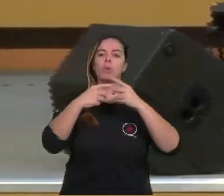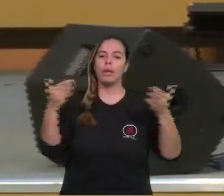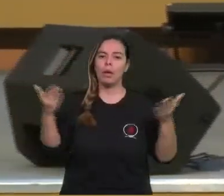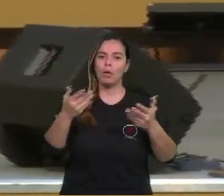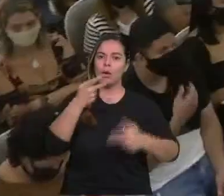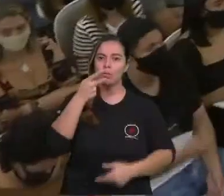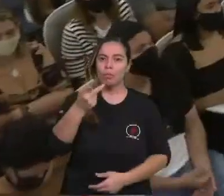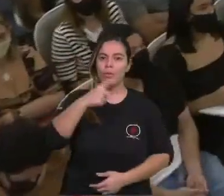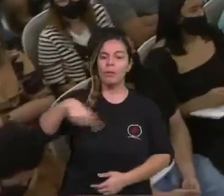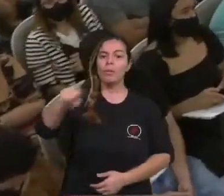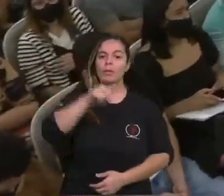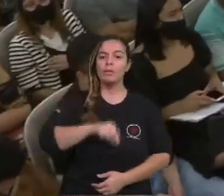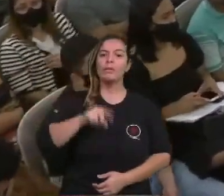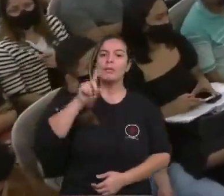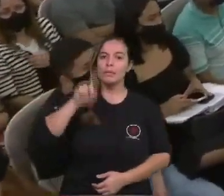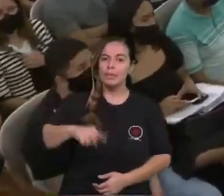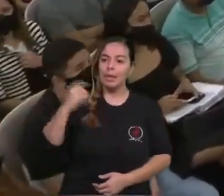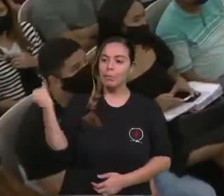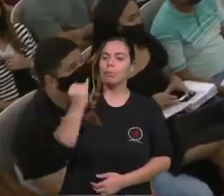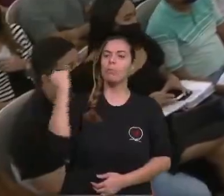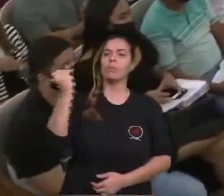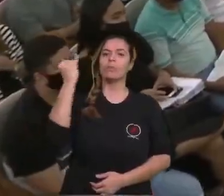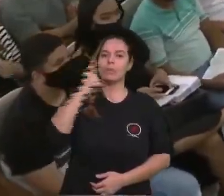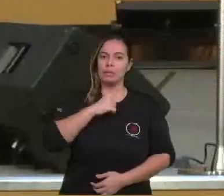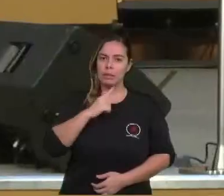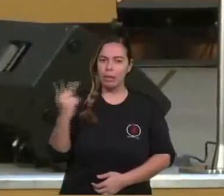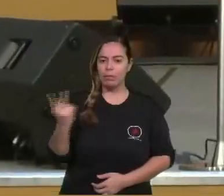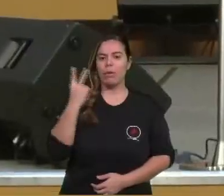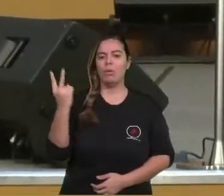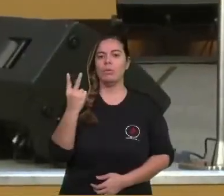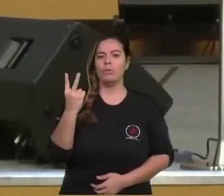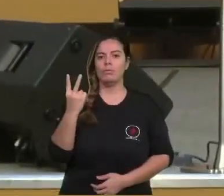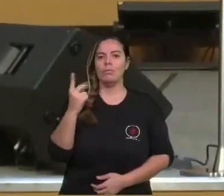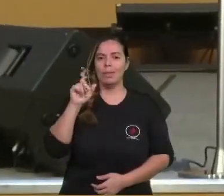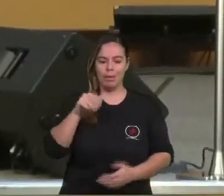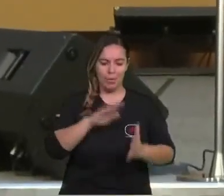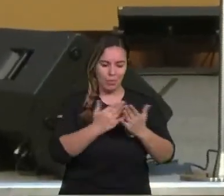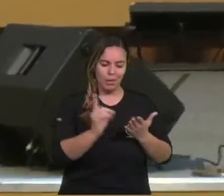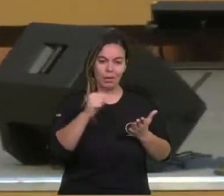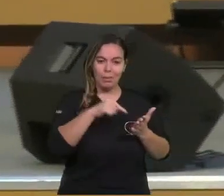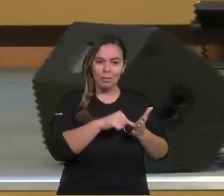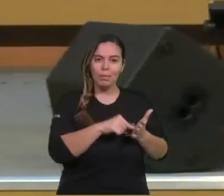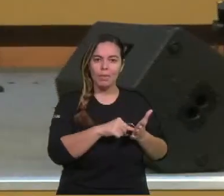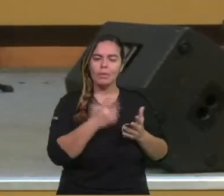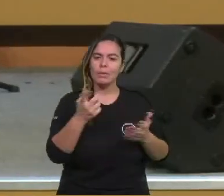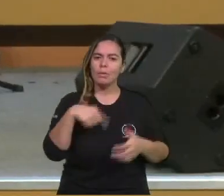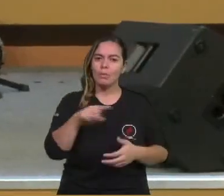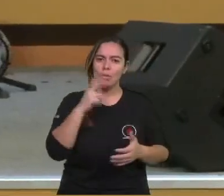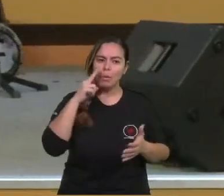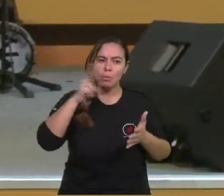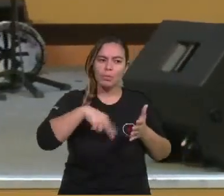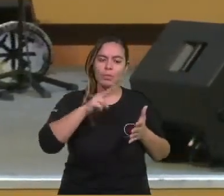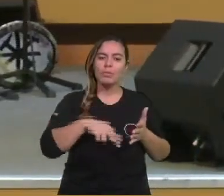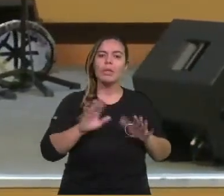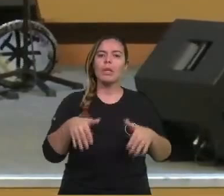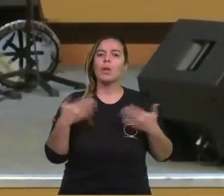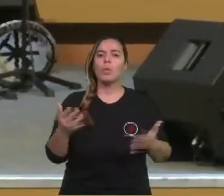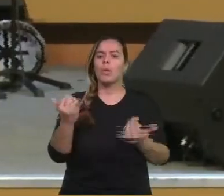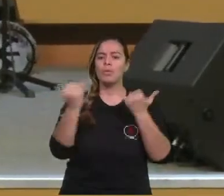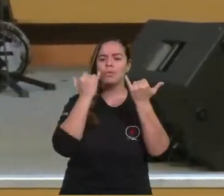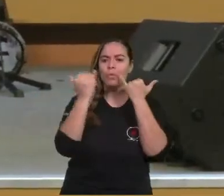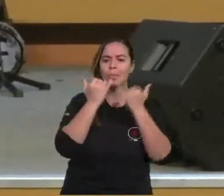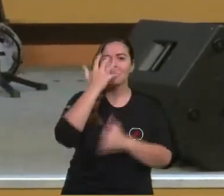falar para vocês é de alta relevância. É isso que ele está dizendo. Então vamos ver que informação é essa